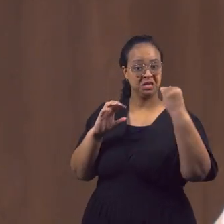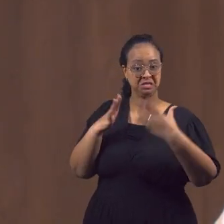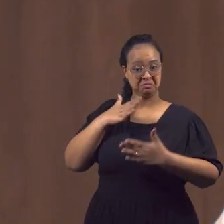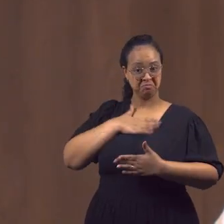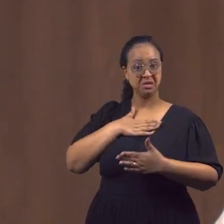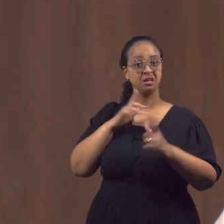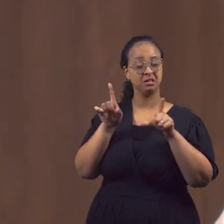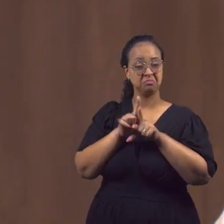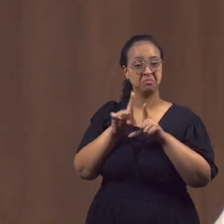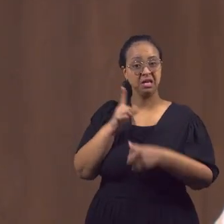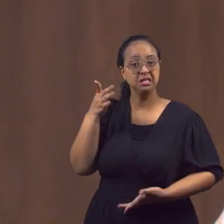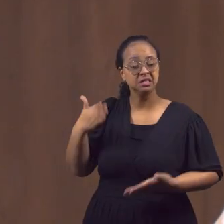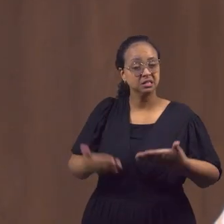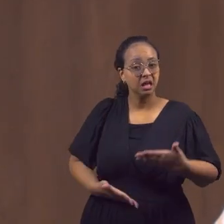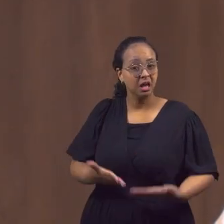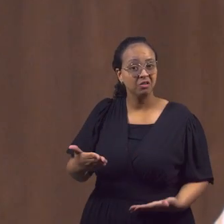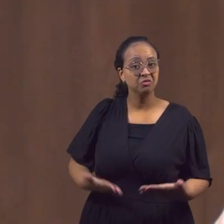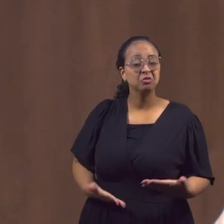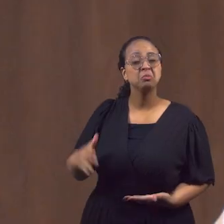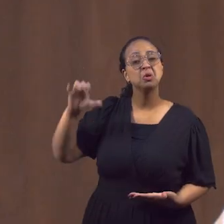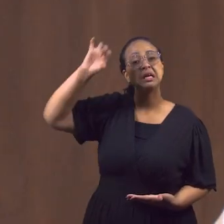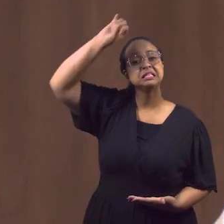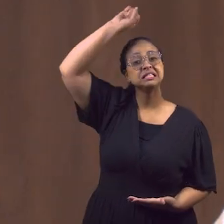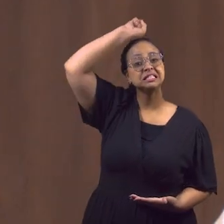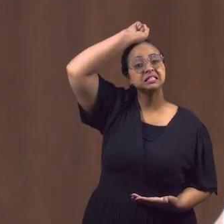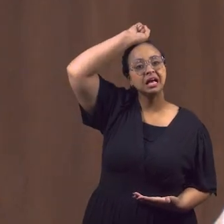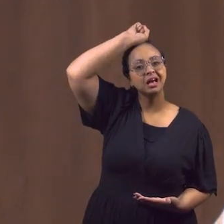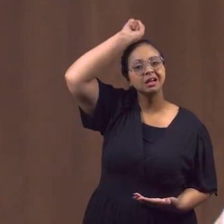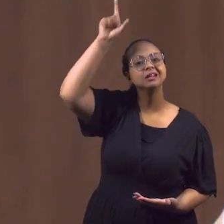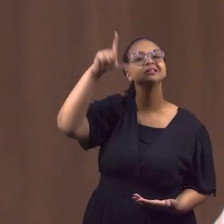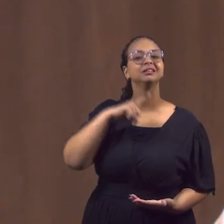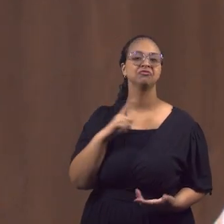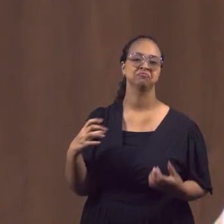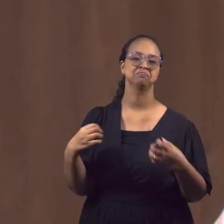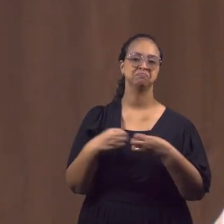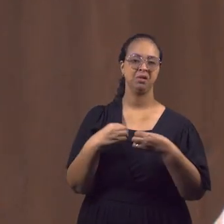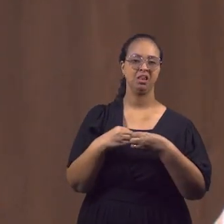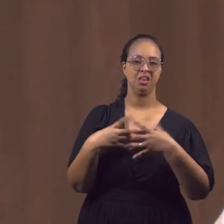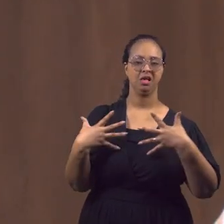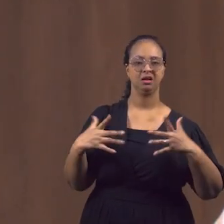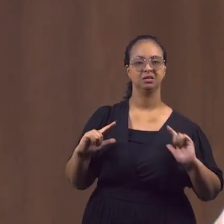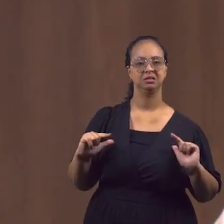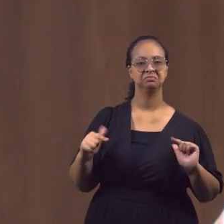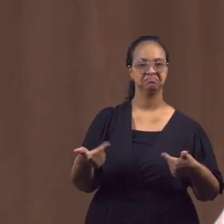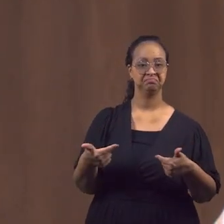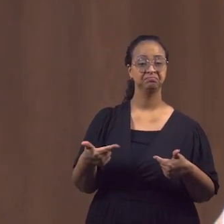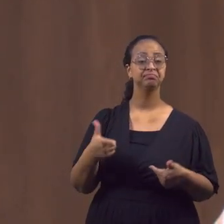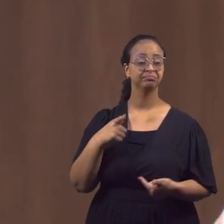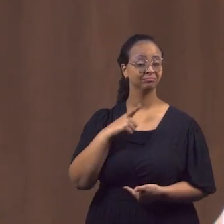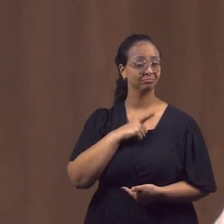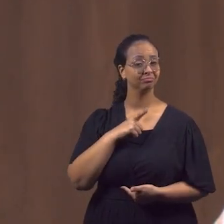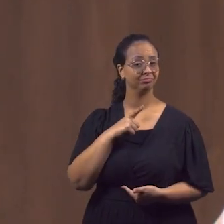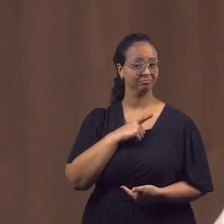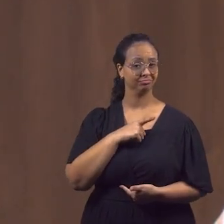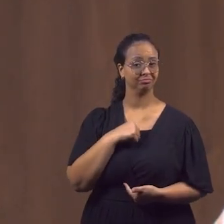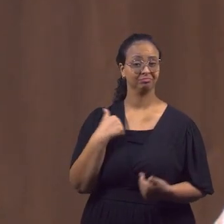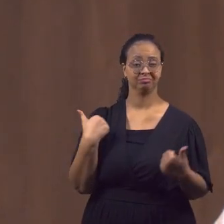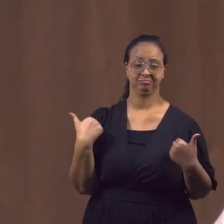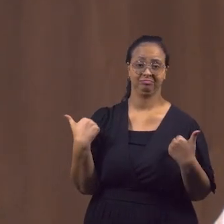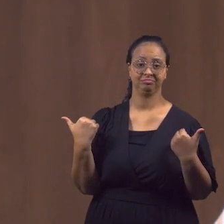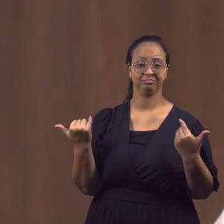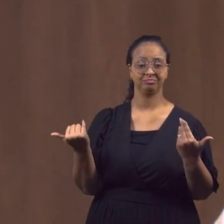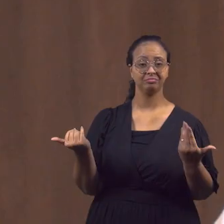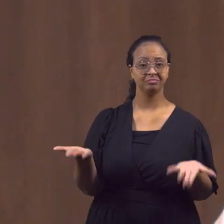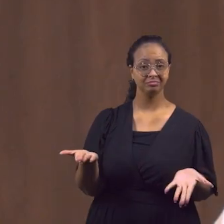como servos de Deus, porque a Sara, ela viveu e desfrutou do milagre de Deus para a sua vida. E